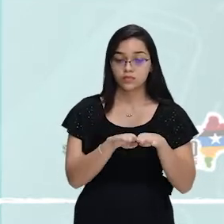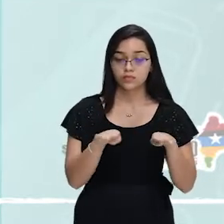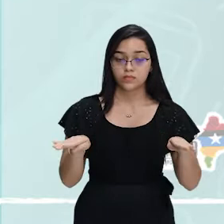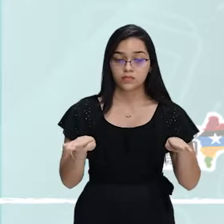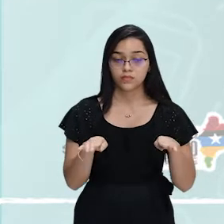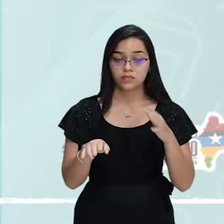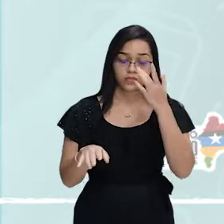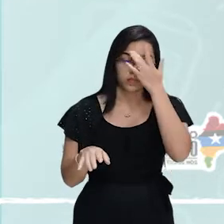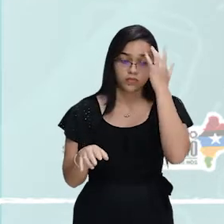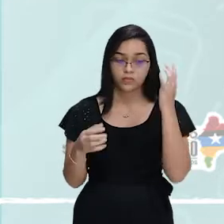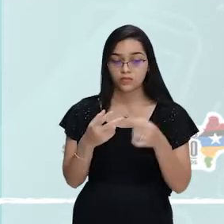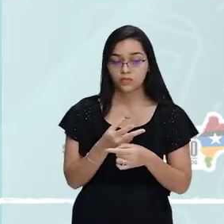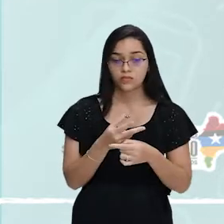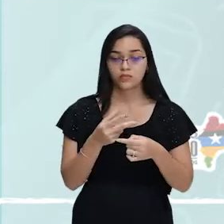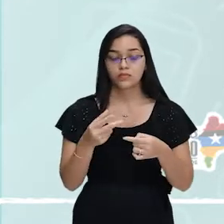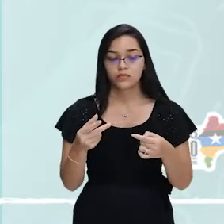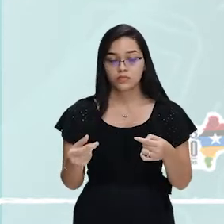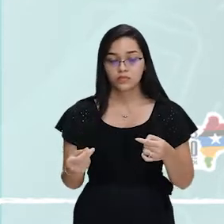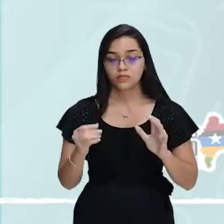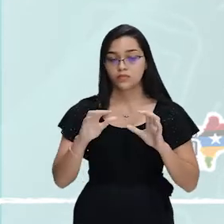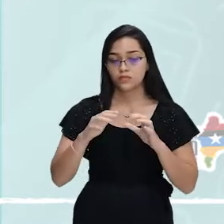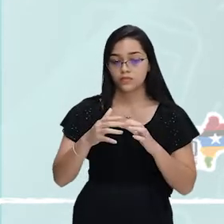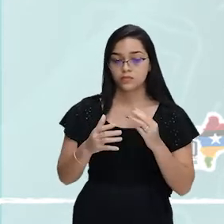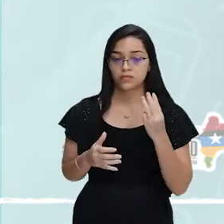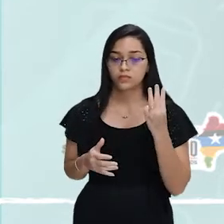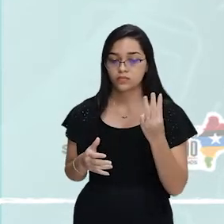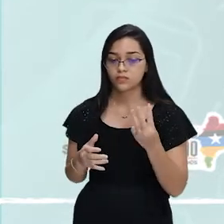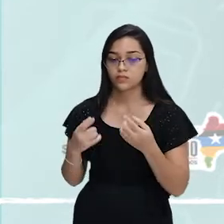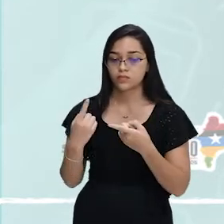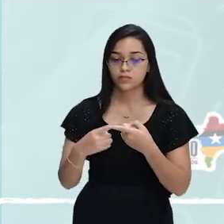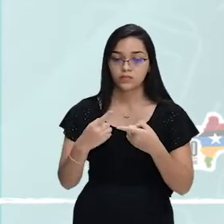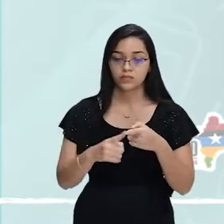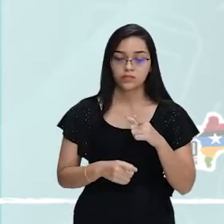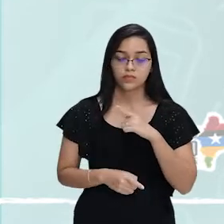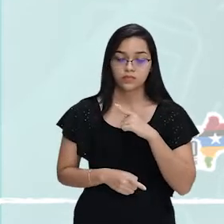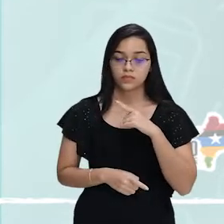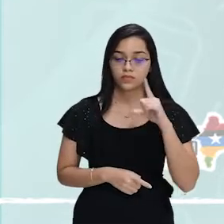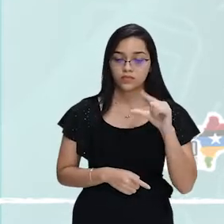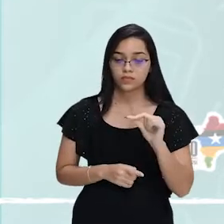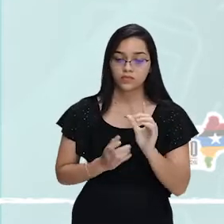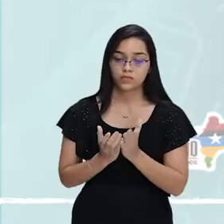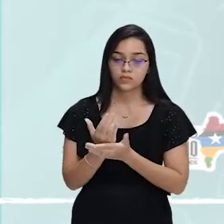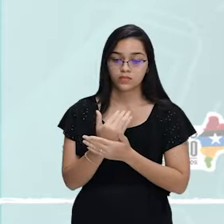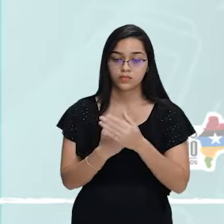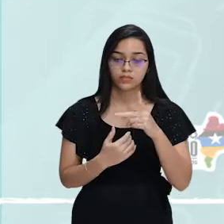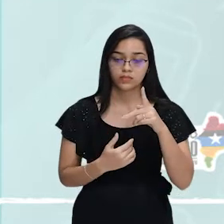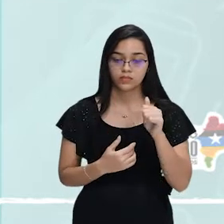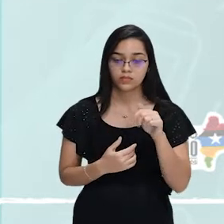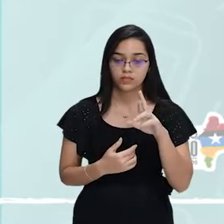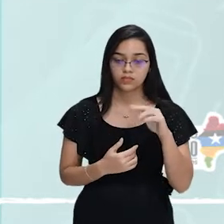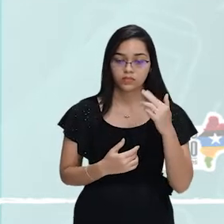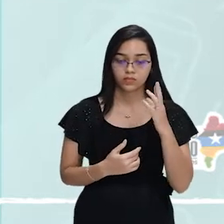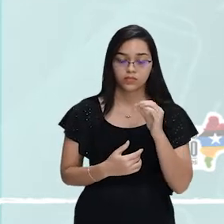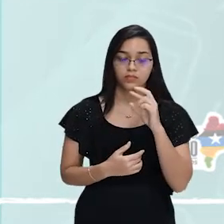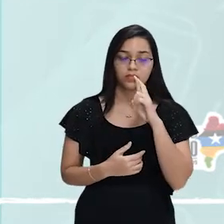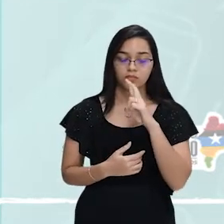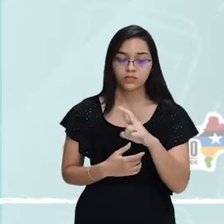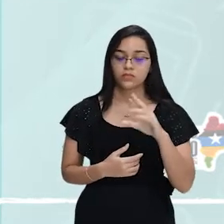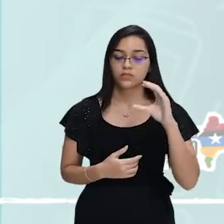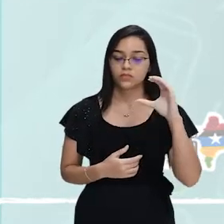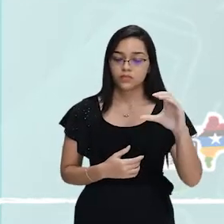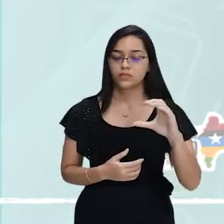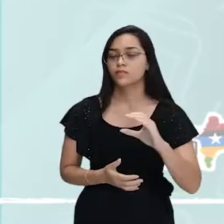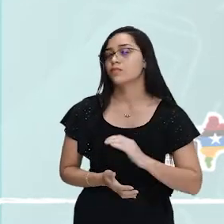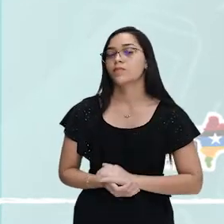prova é de regularidade, a vencedora foi a equipe 3, pois ele obteve o menor desvio padrão.